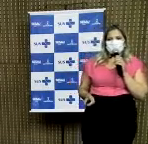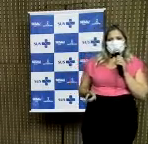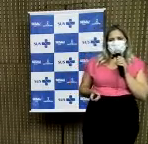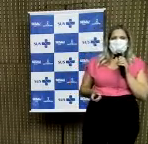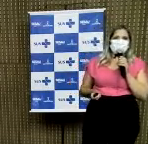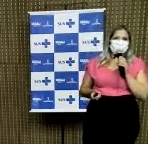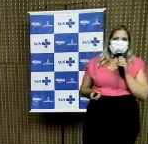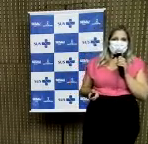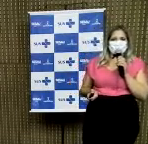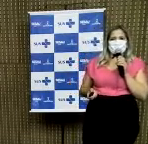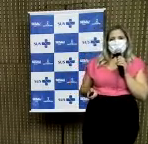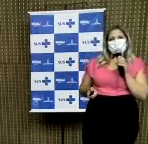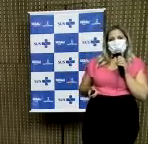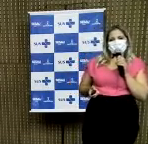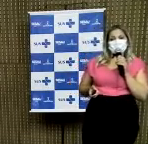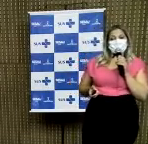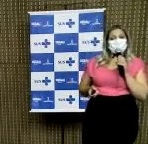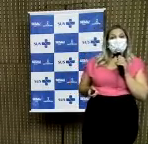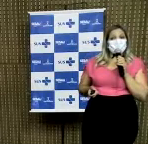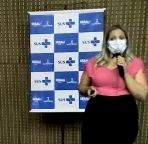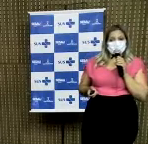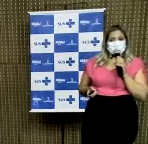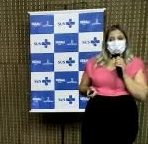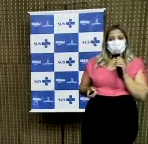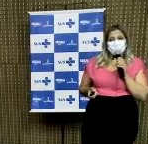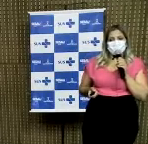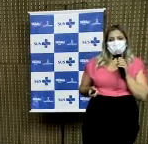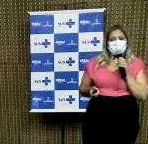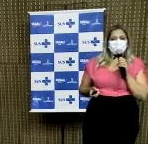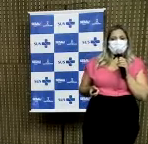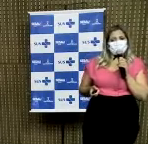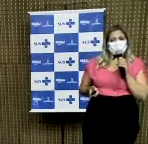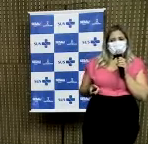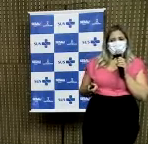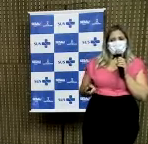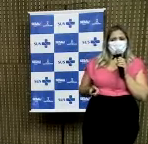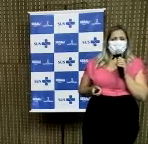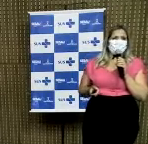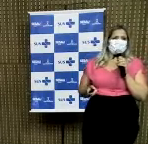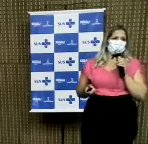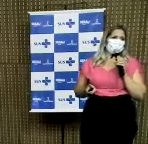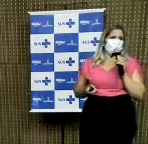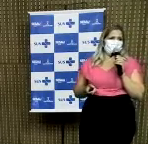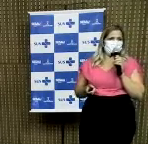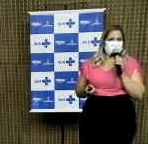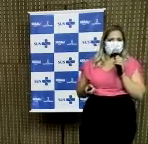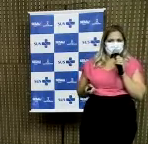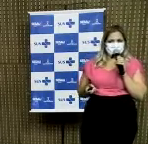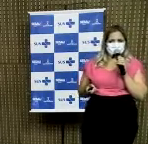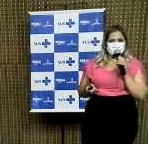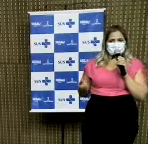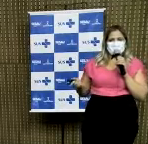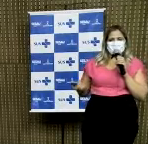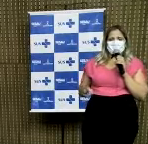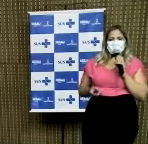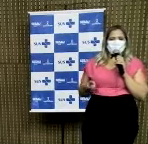A ouvidoria, não são muitas, né, são um pouco, reclamação mais de serviços prestados